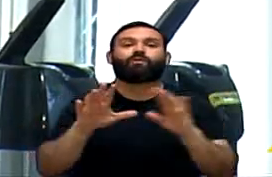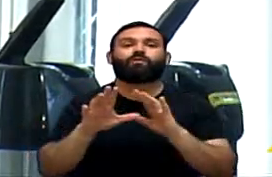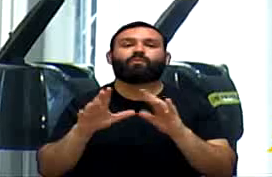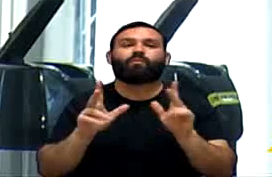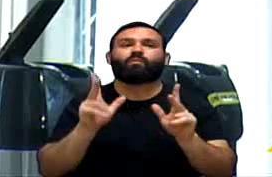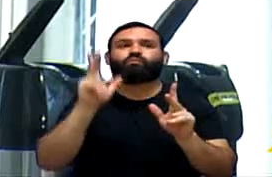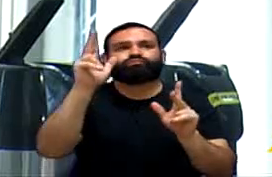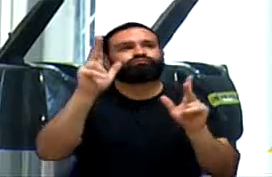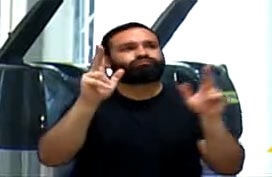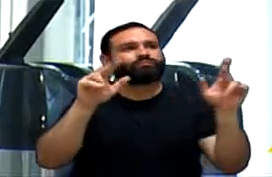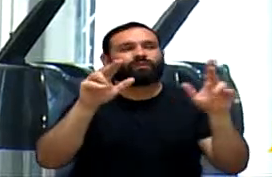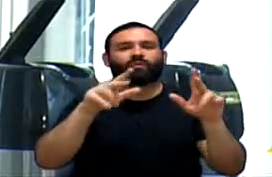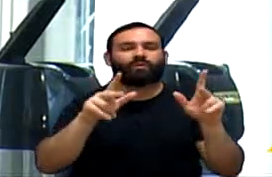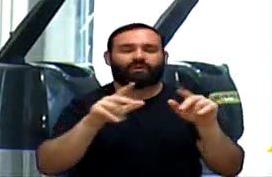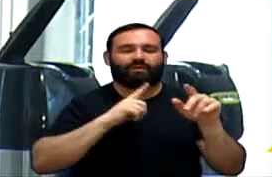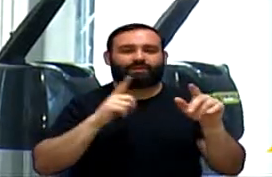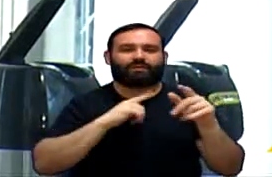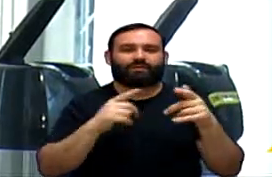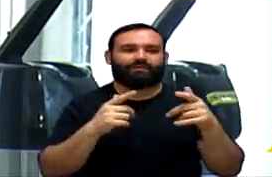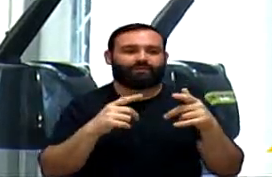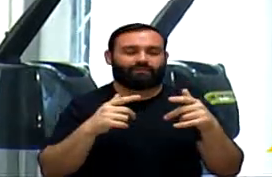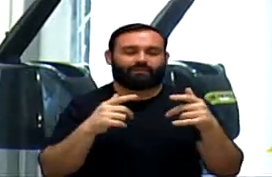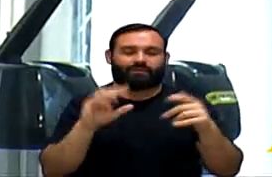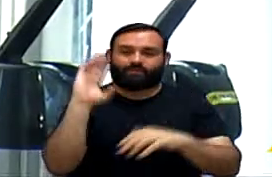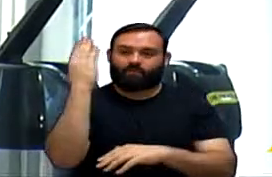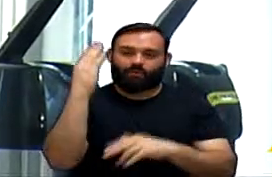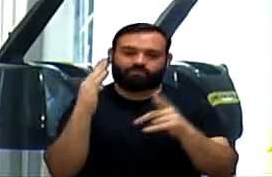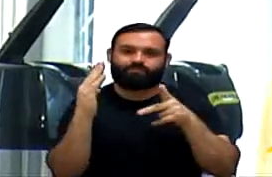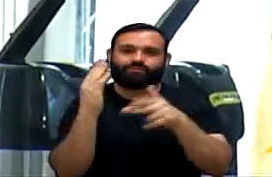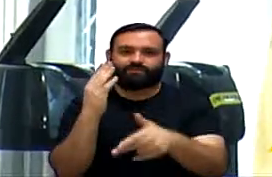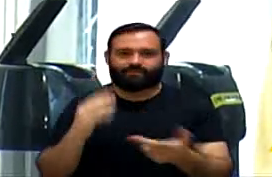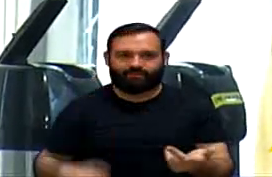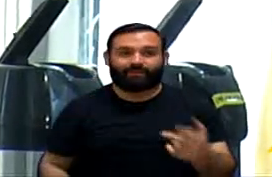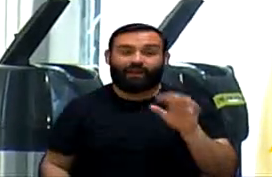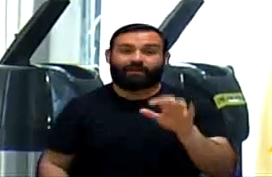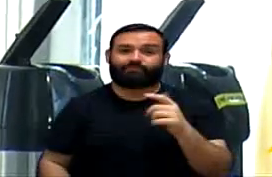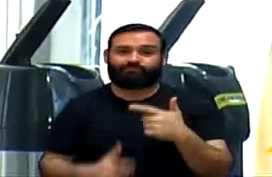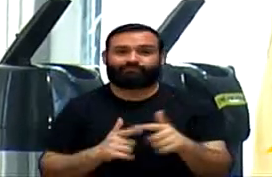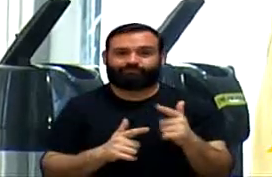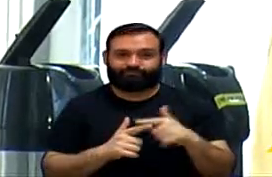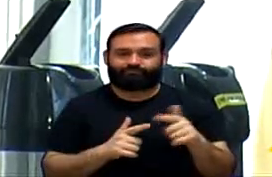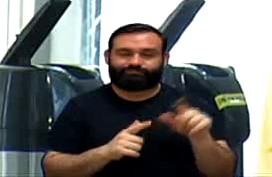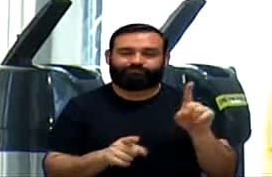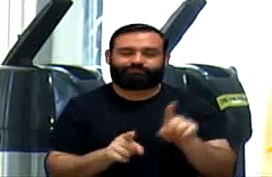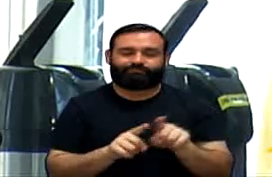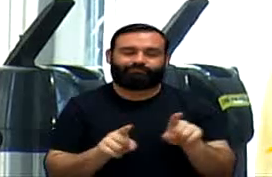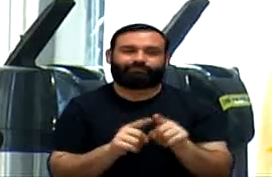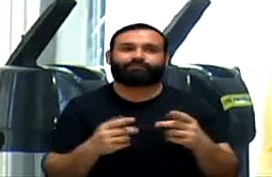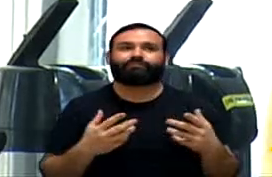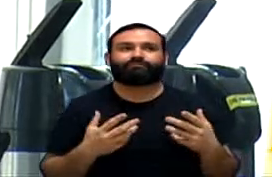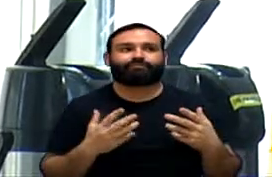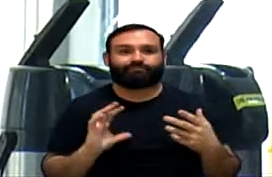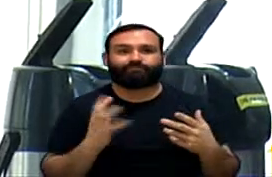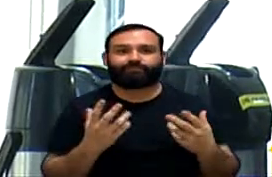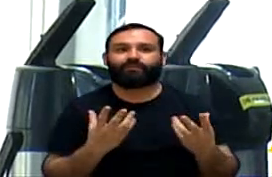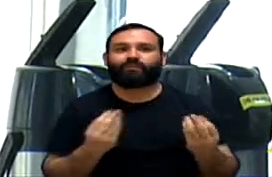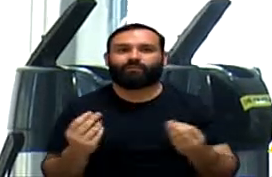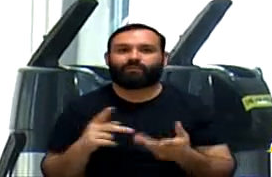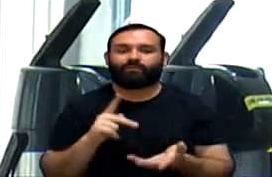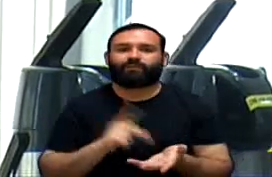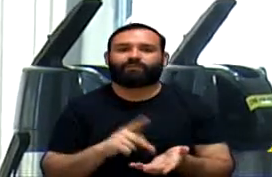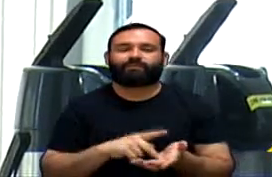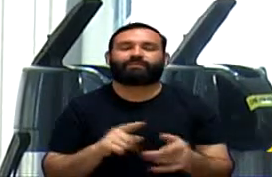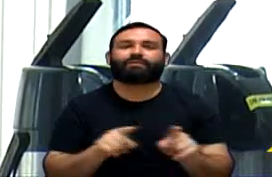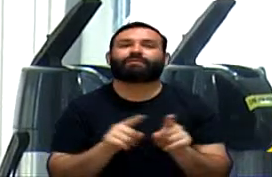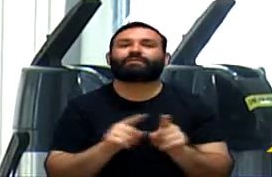foi cortado a parte do do poste Esse é um problema também muito eh real e